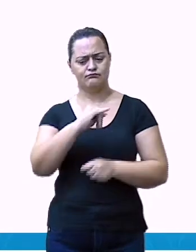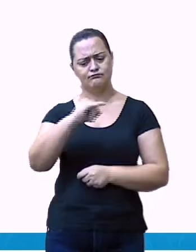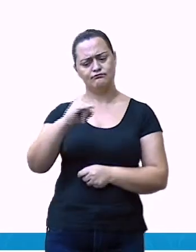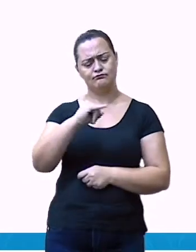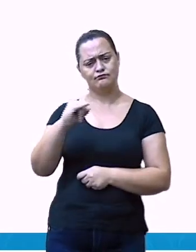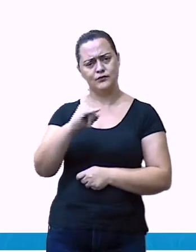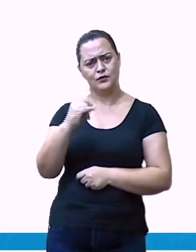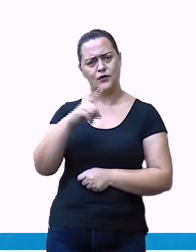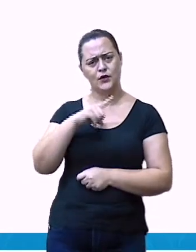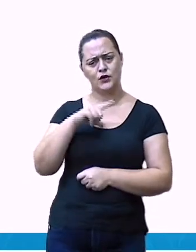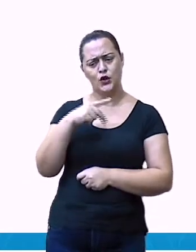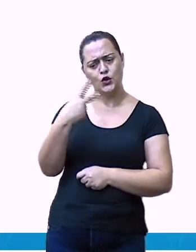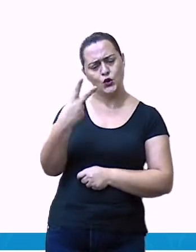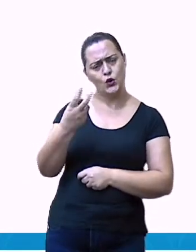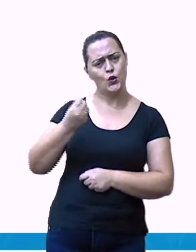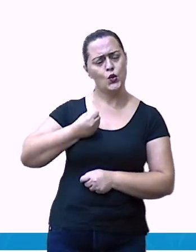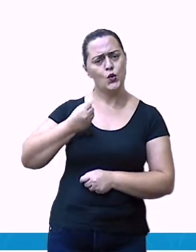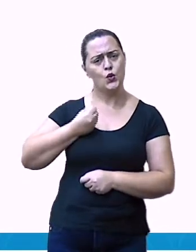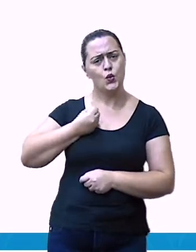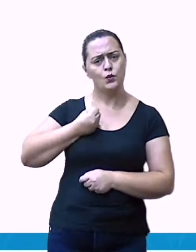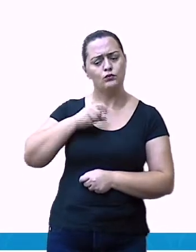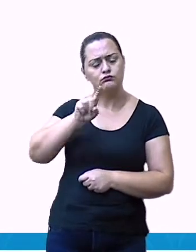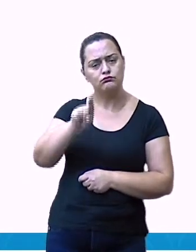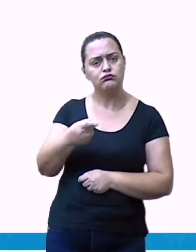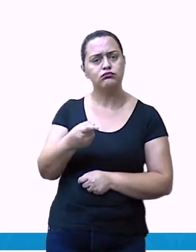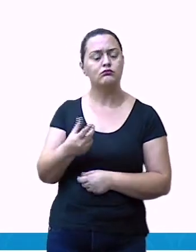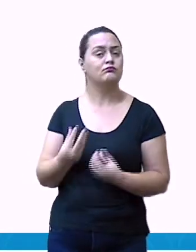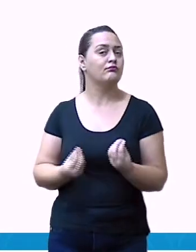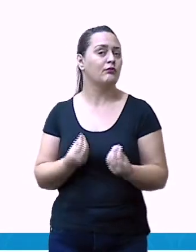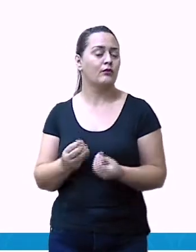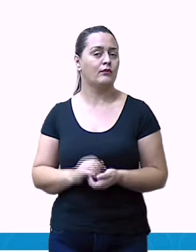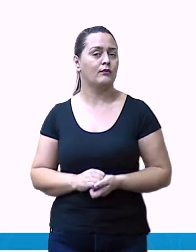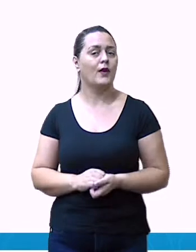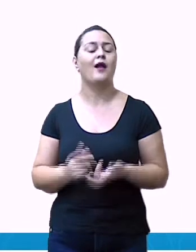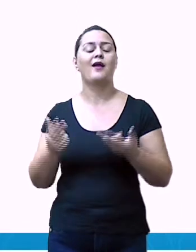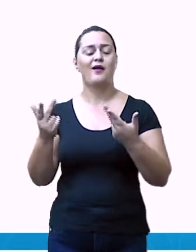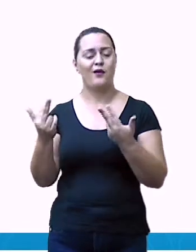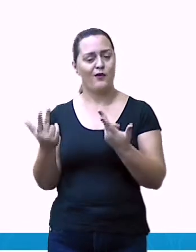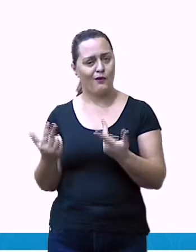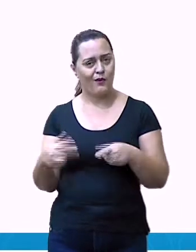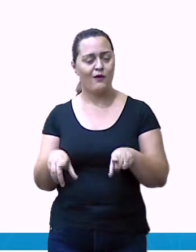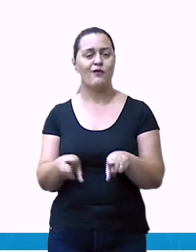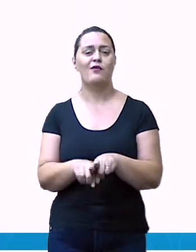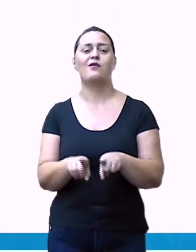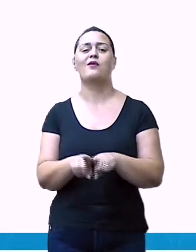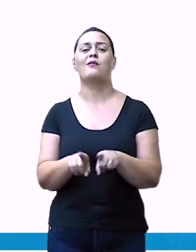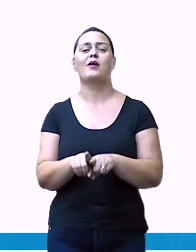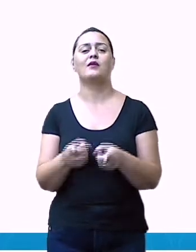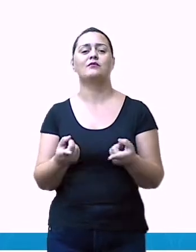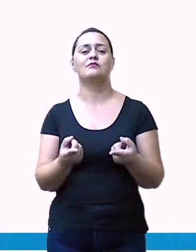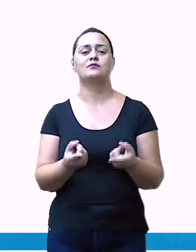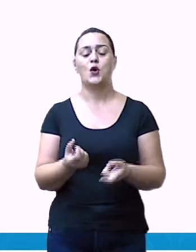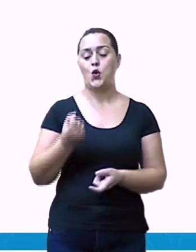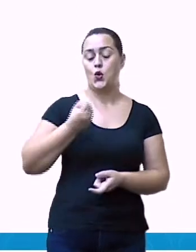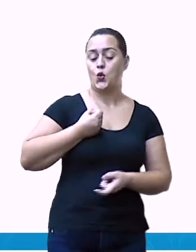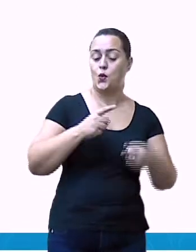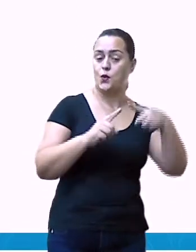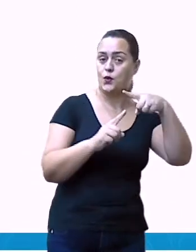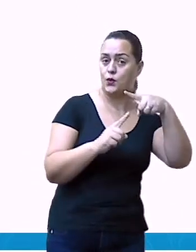forma que a adição de números inteiros. Operamos parte inteira com parte inteira, décimos com décimos e